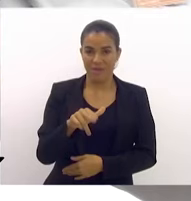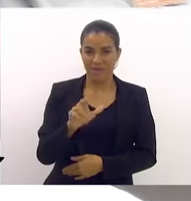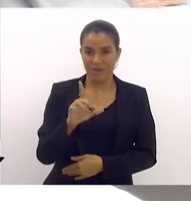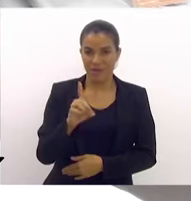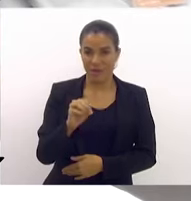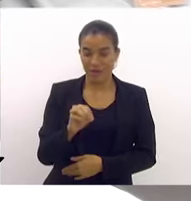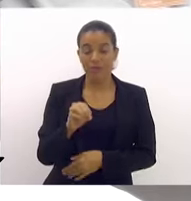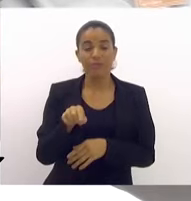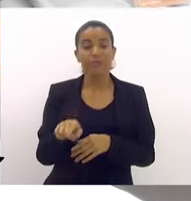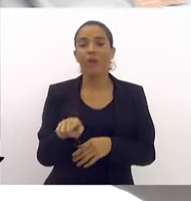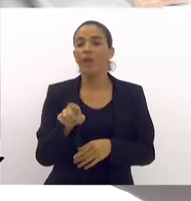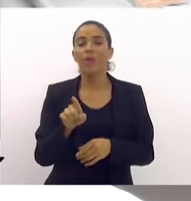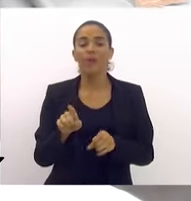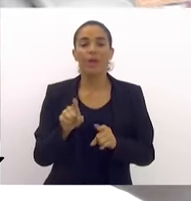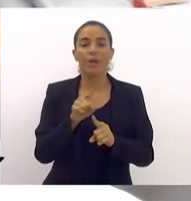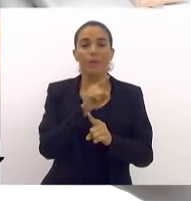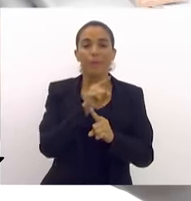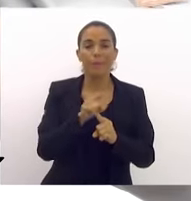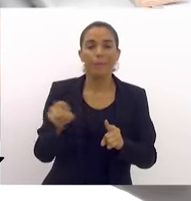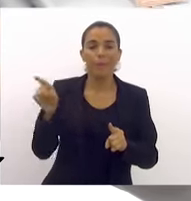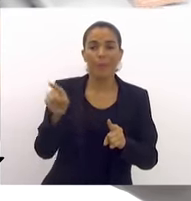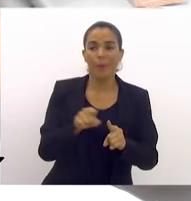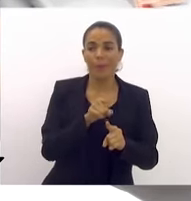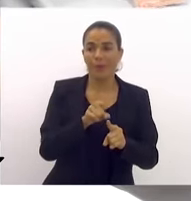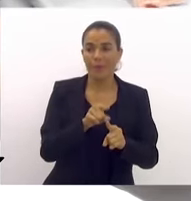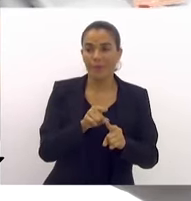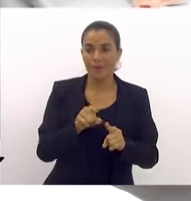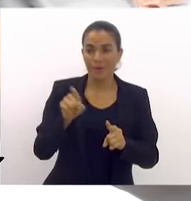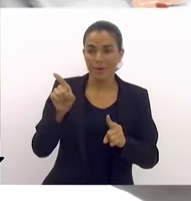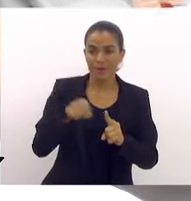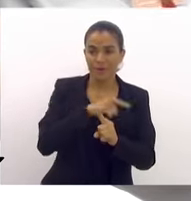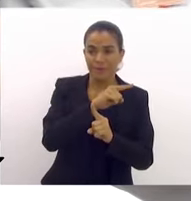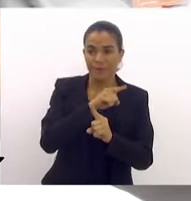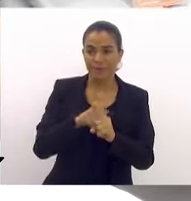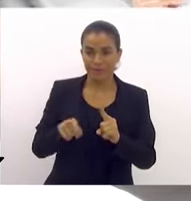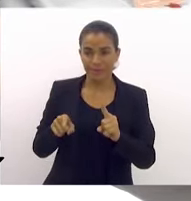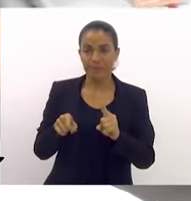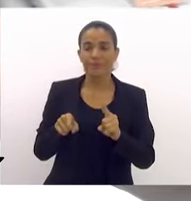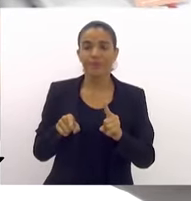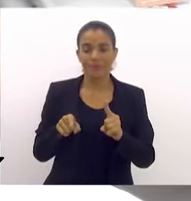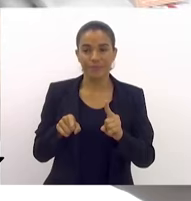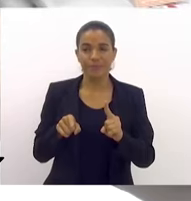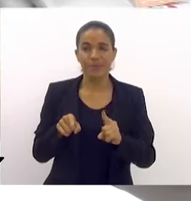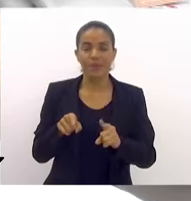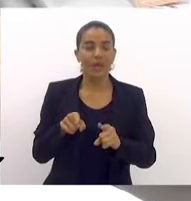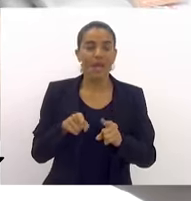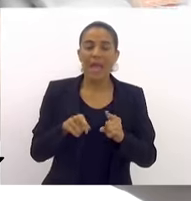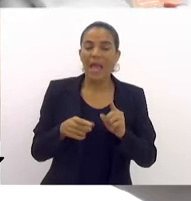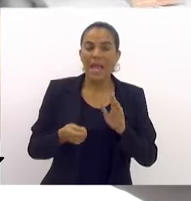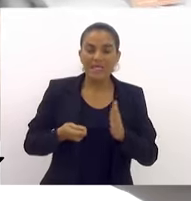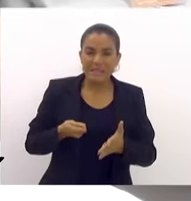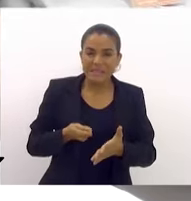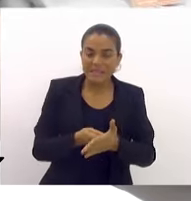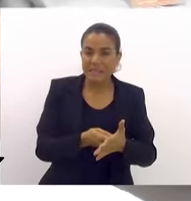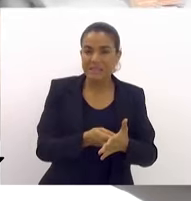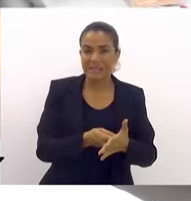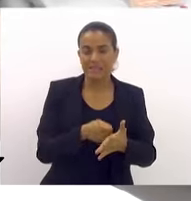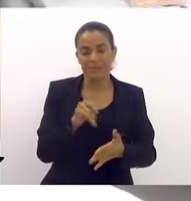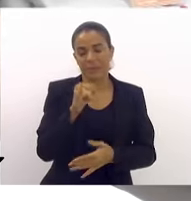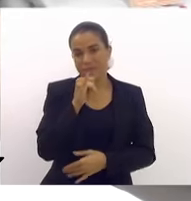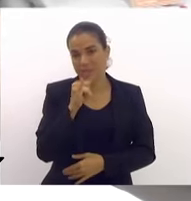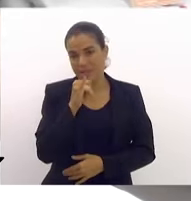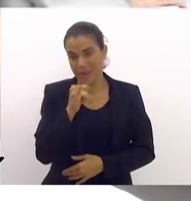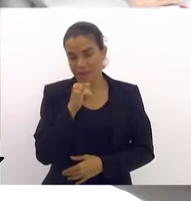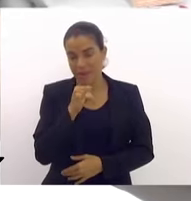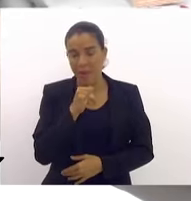ele inviabiliza... Presidente, ele está muito, muito exigência... Primeiro, inviabiliza...